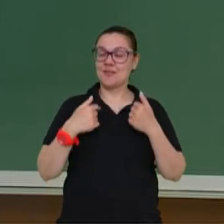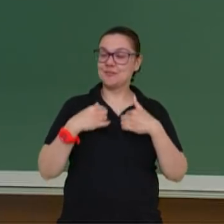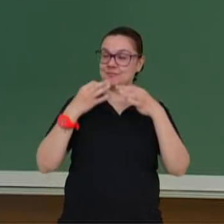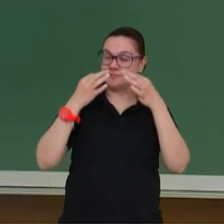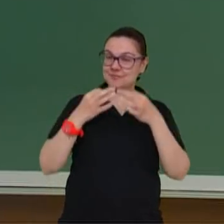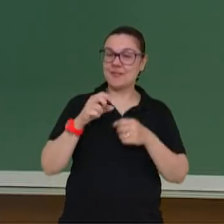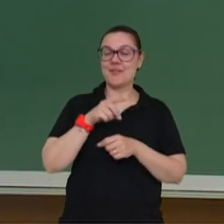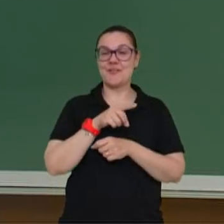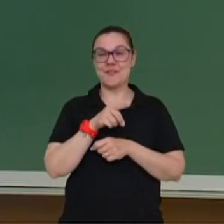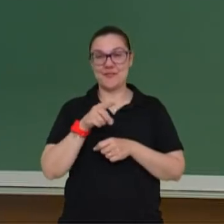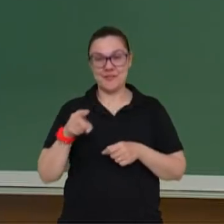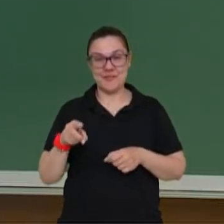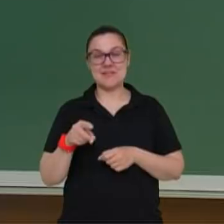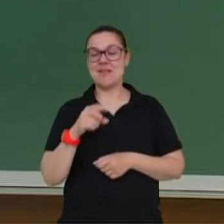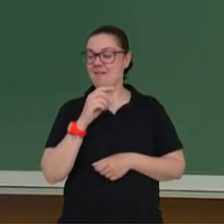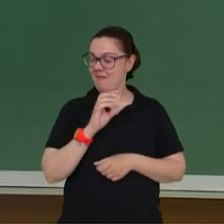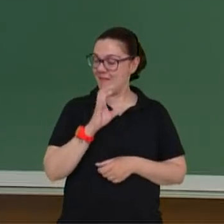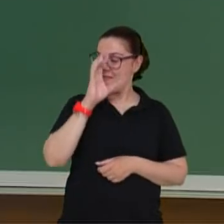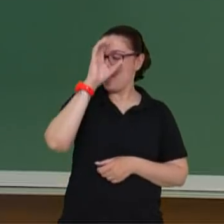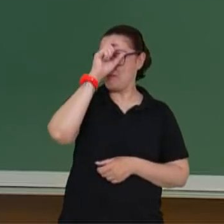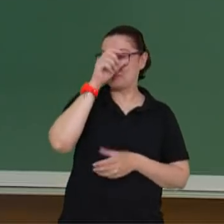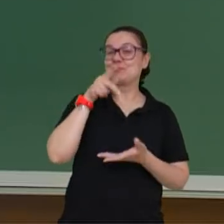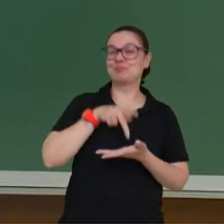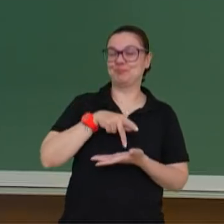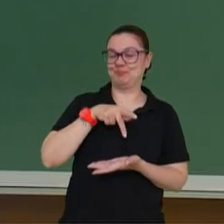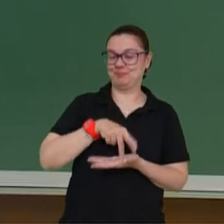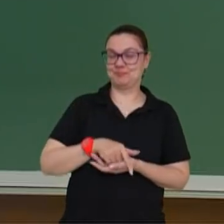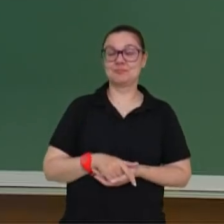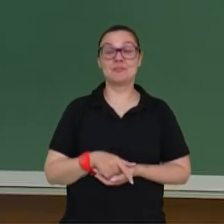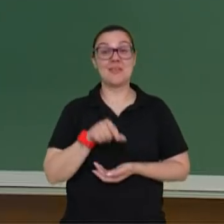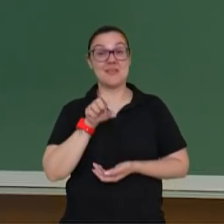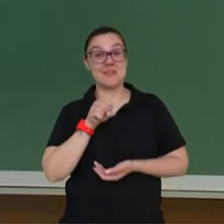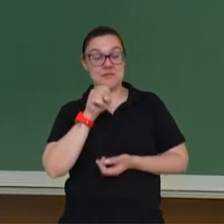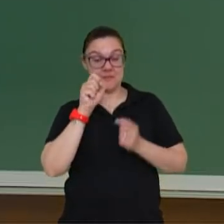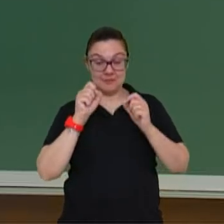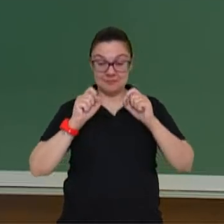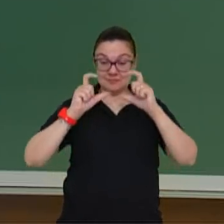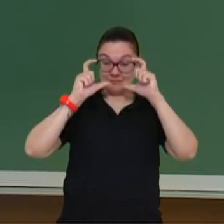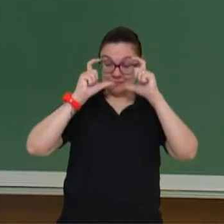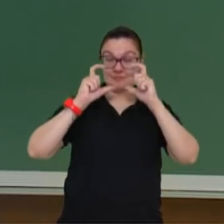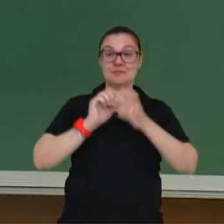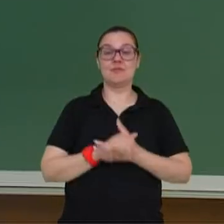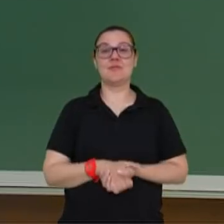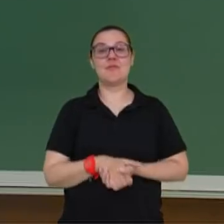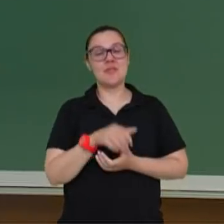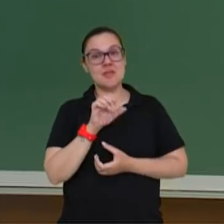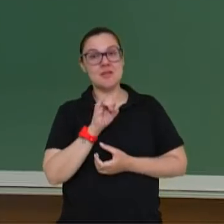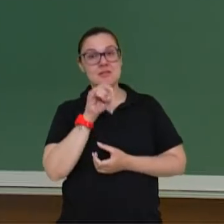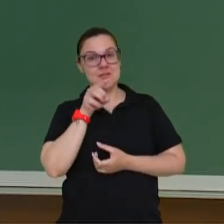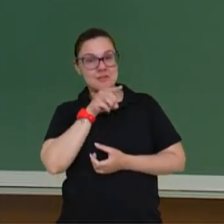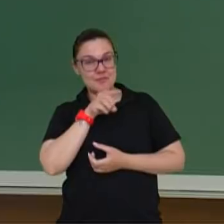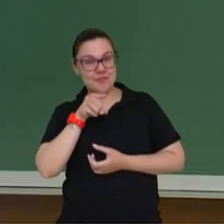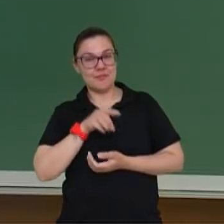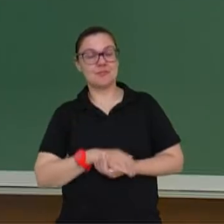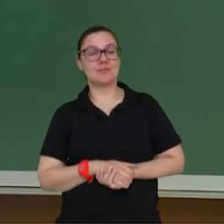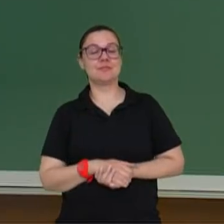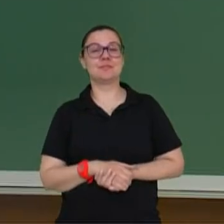certeza que você aprendeu muito nessa aula. Se você prestou atenção, se você